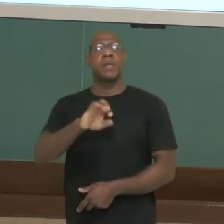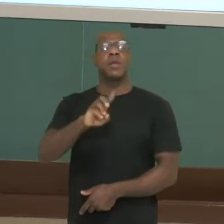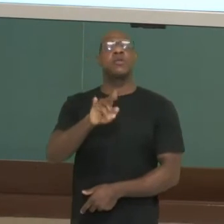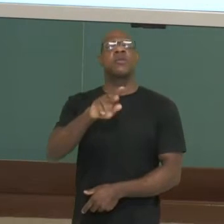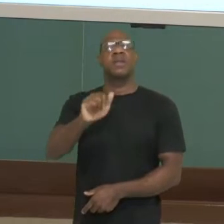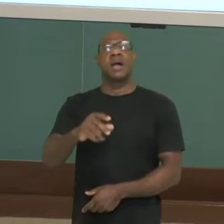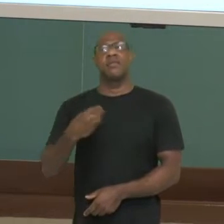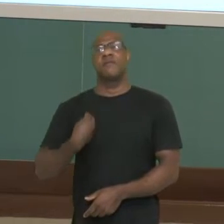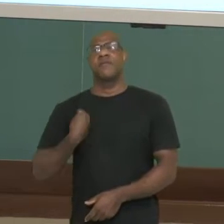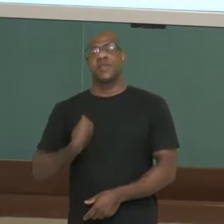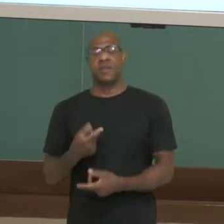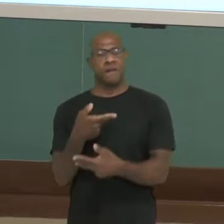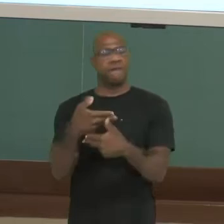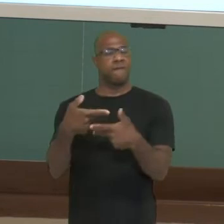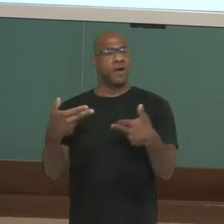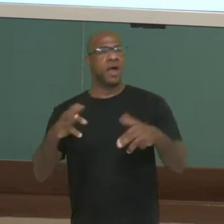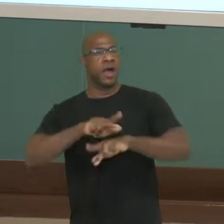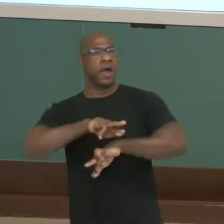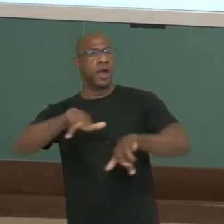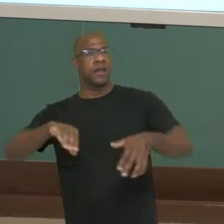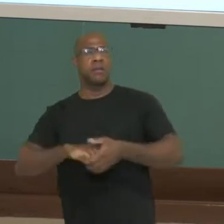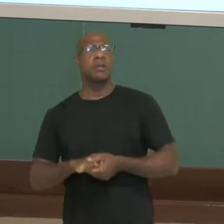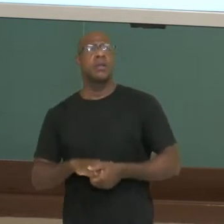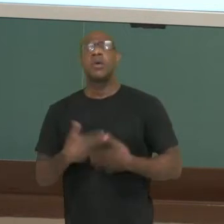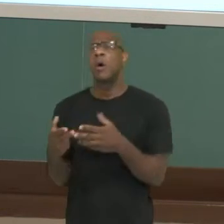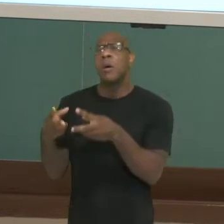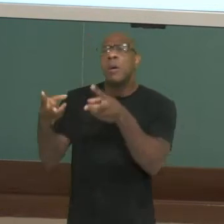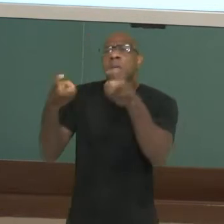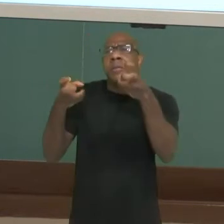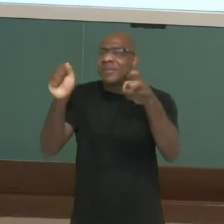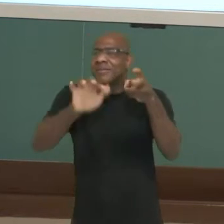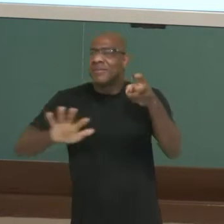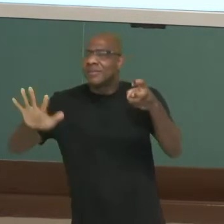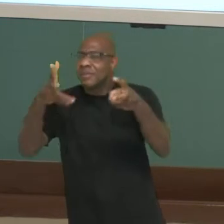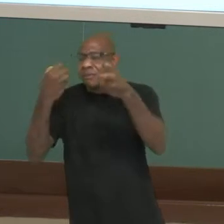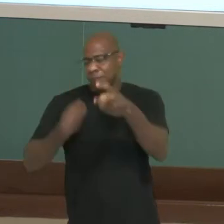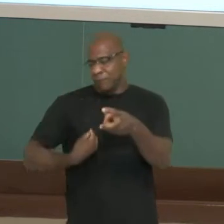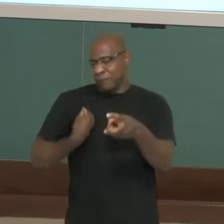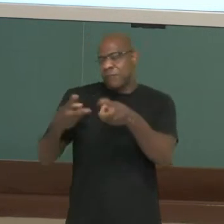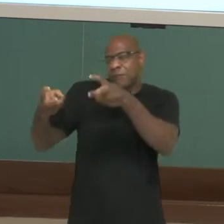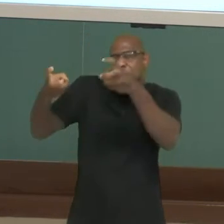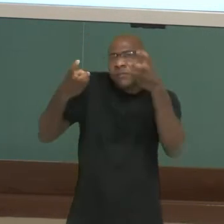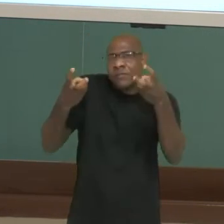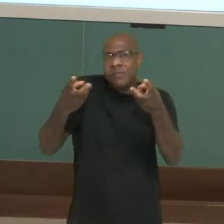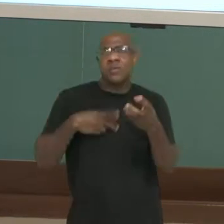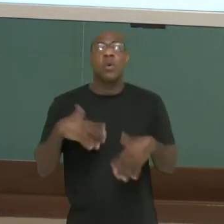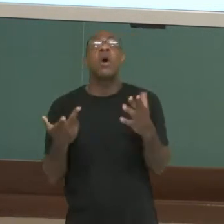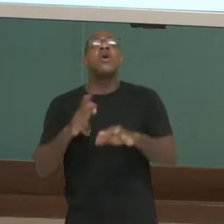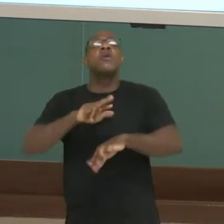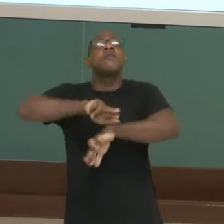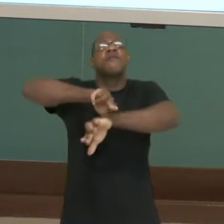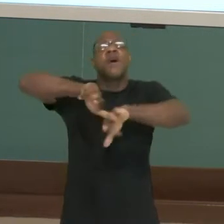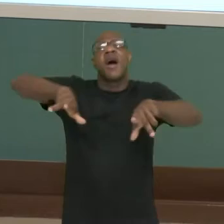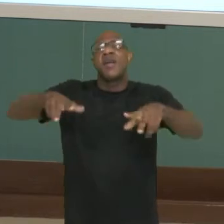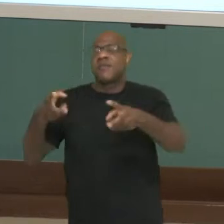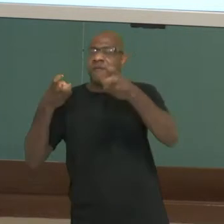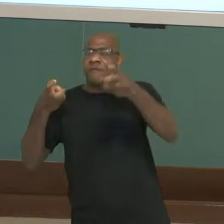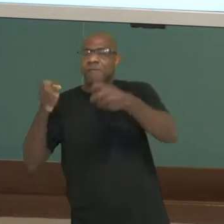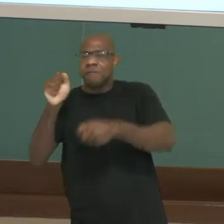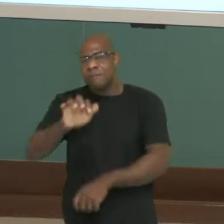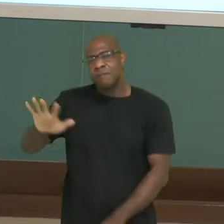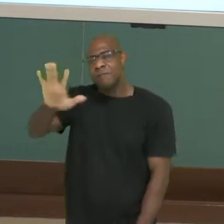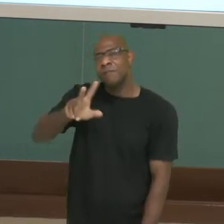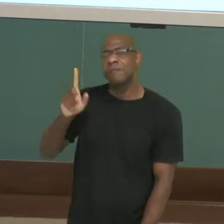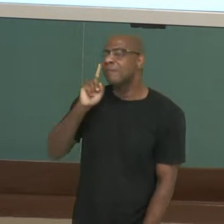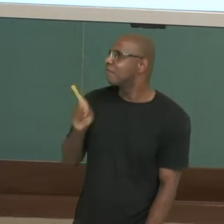vidas. E quais os seres nós podemos observar nesta imagem? Quais são as diversas vidas que temos nessa